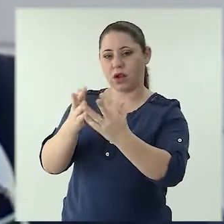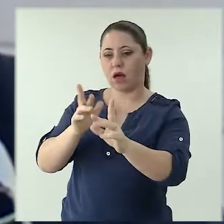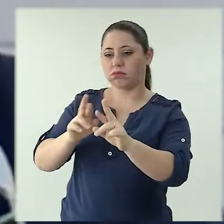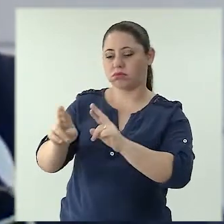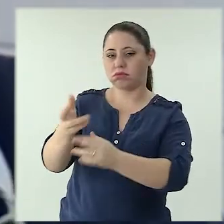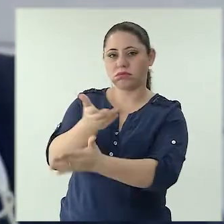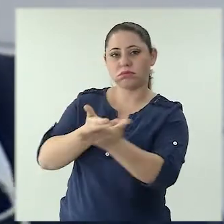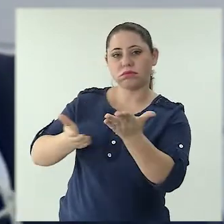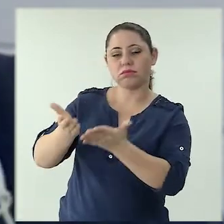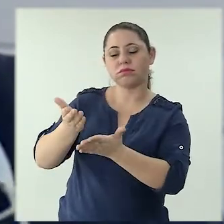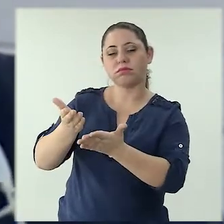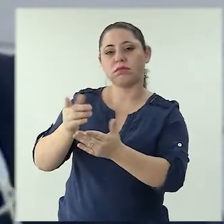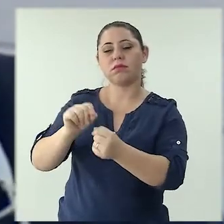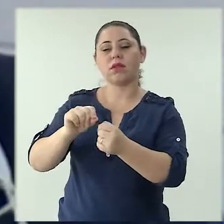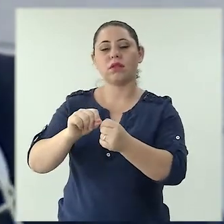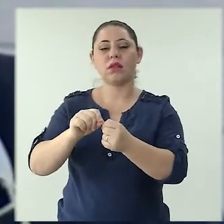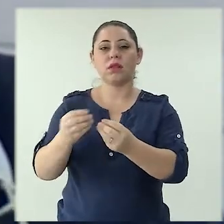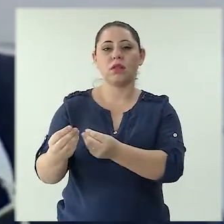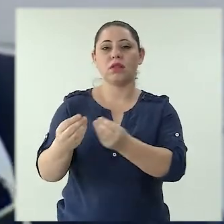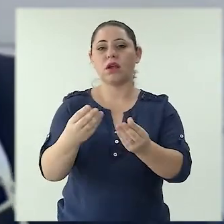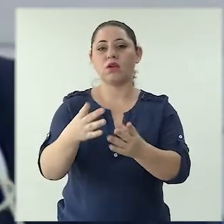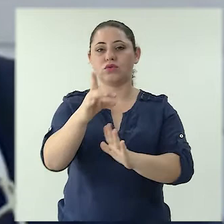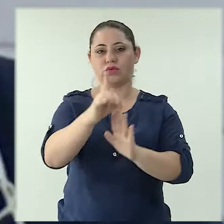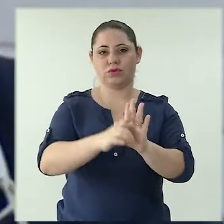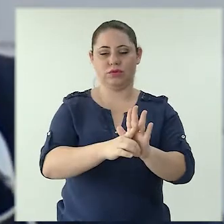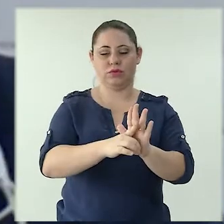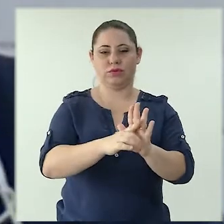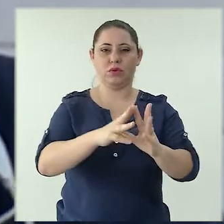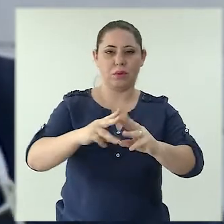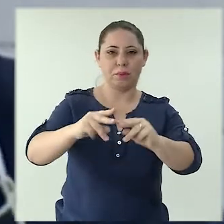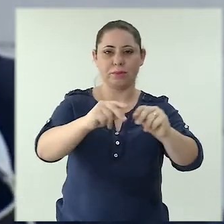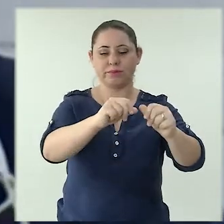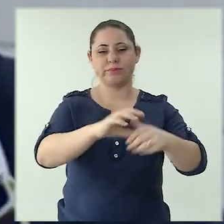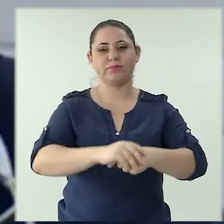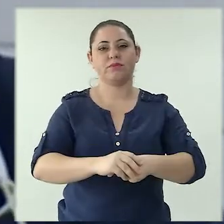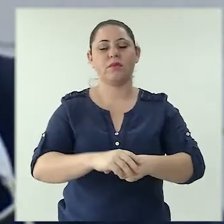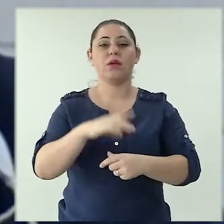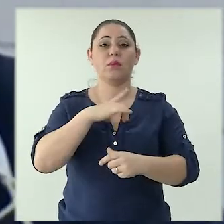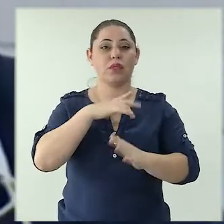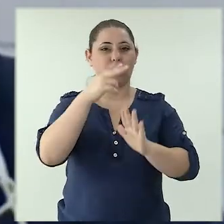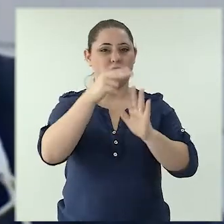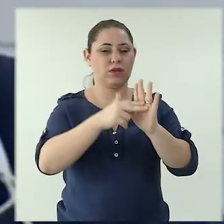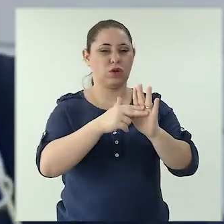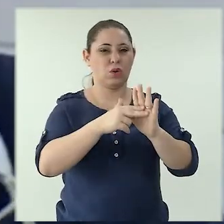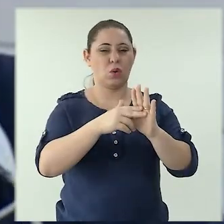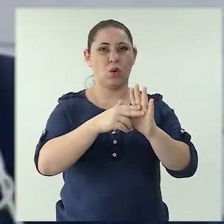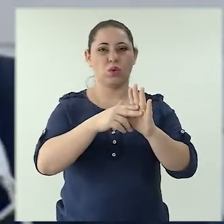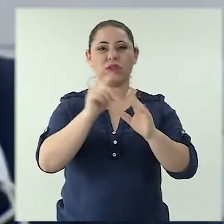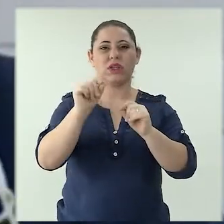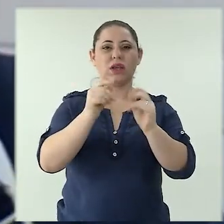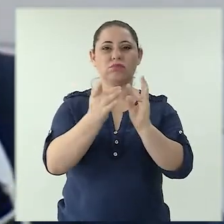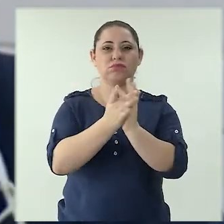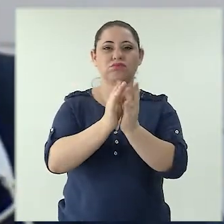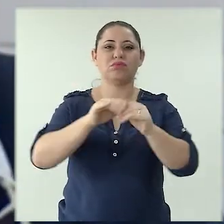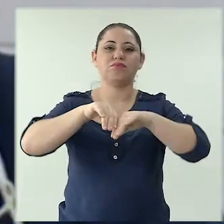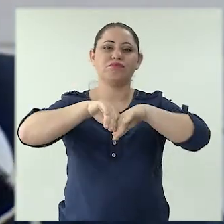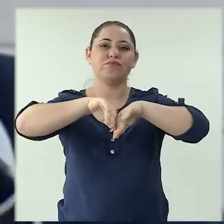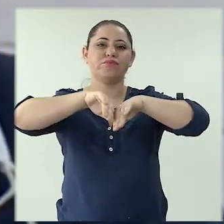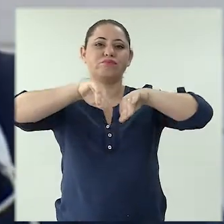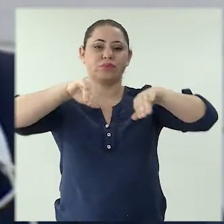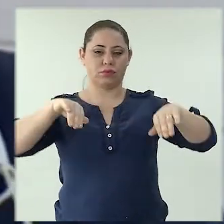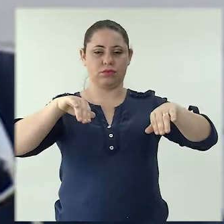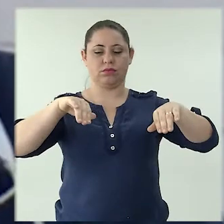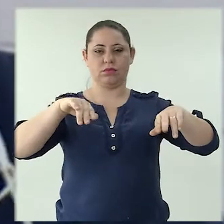para decretar essa... porque ele tem como requisito o rompimento de uma relação